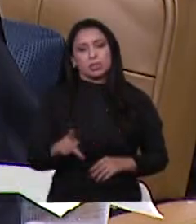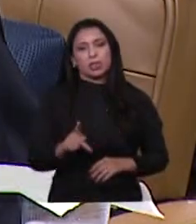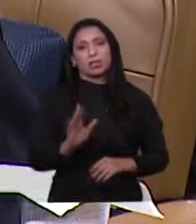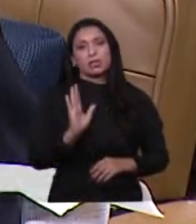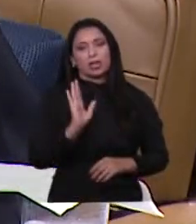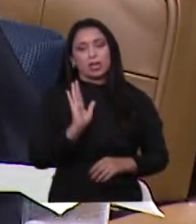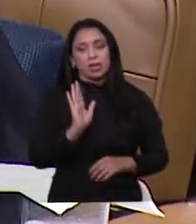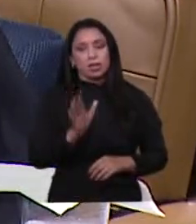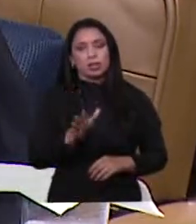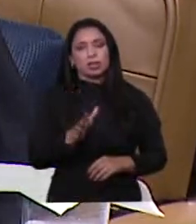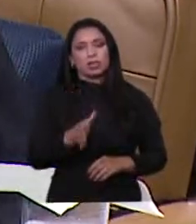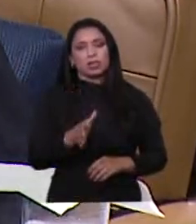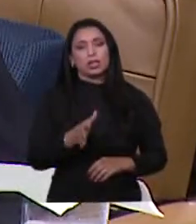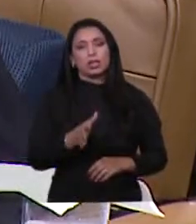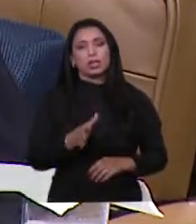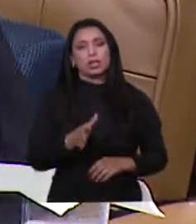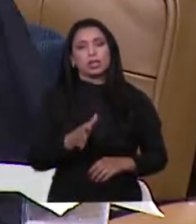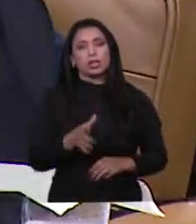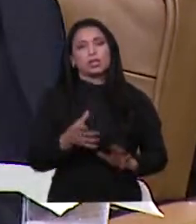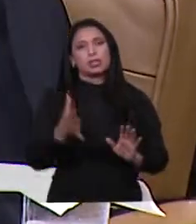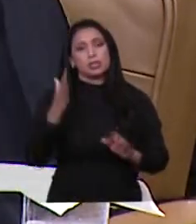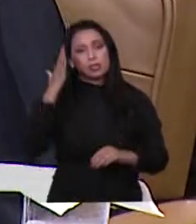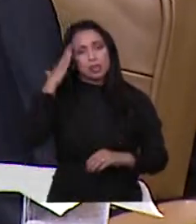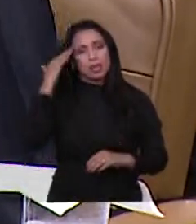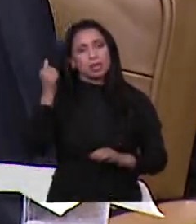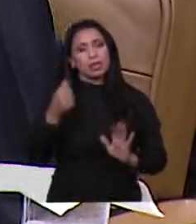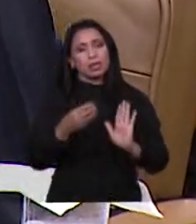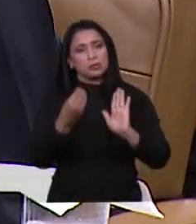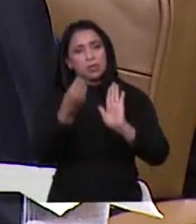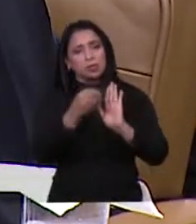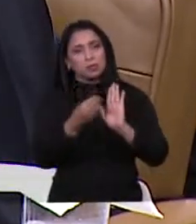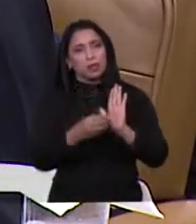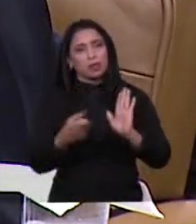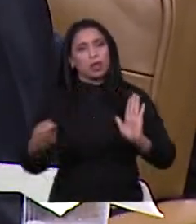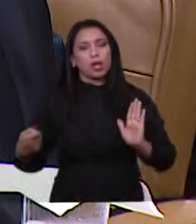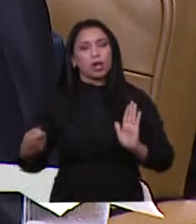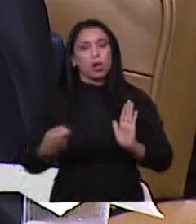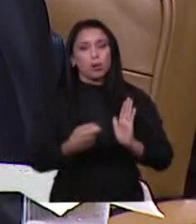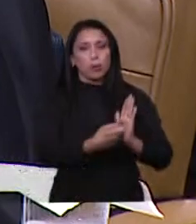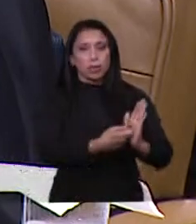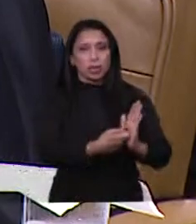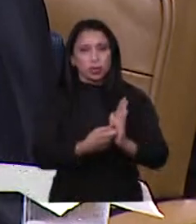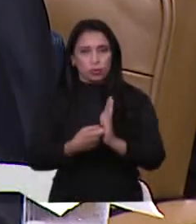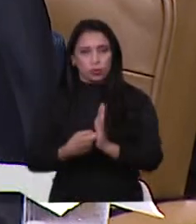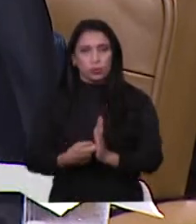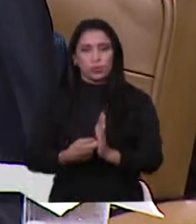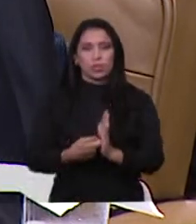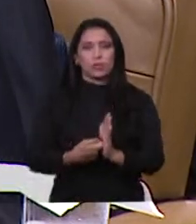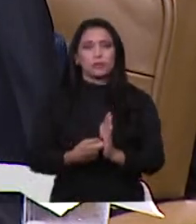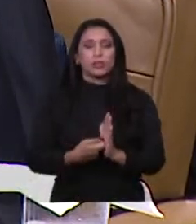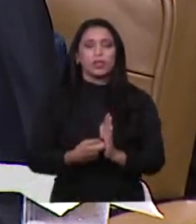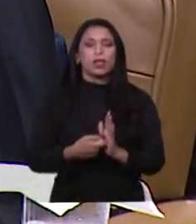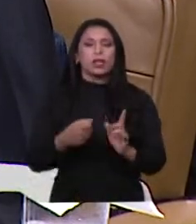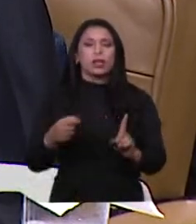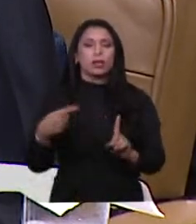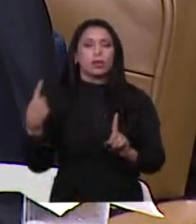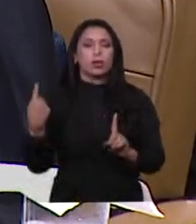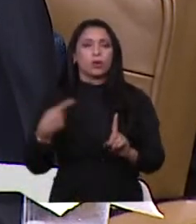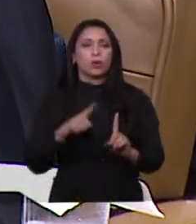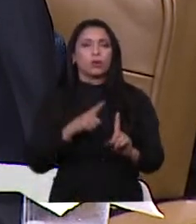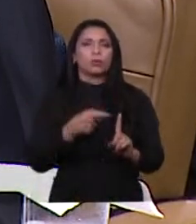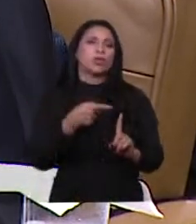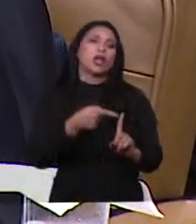pôde suficientemente ouvir, de denúncia ofertada em face de Aécio Lúcio